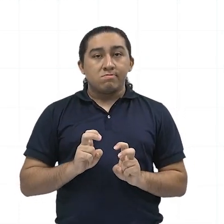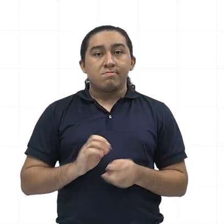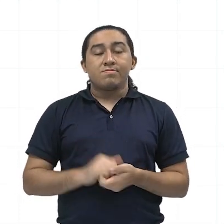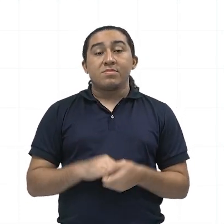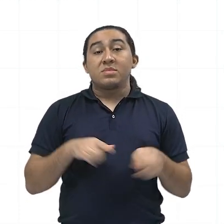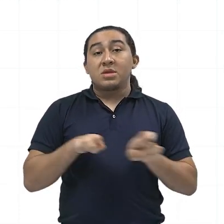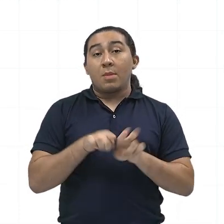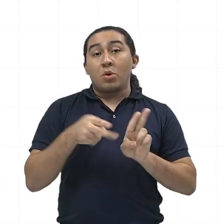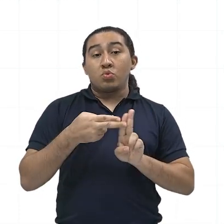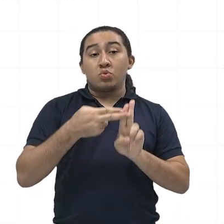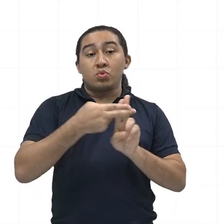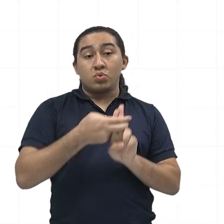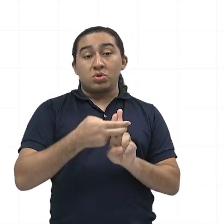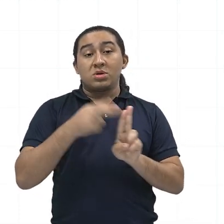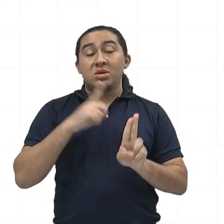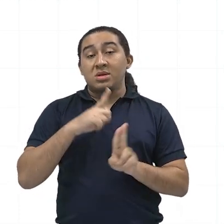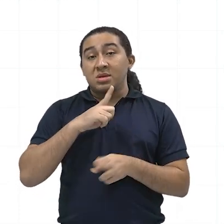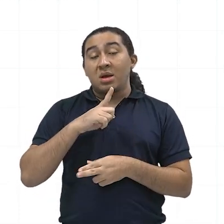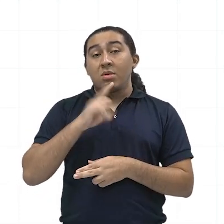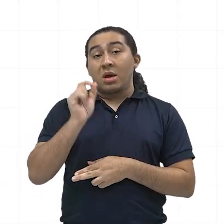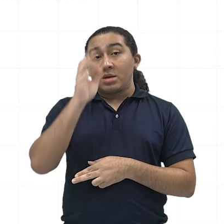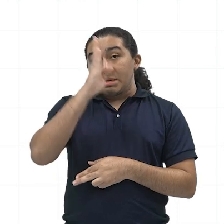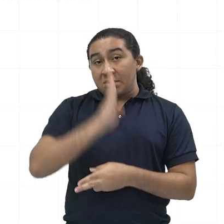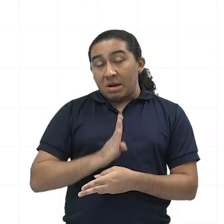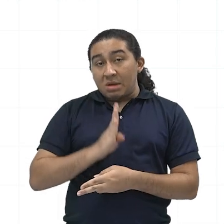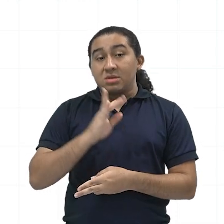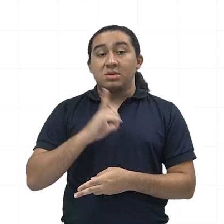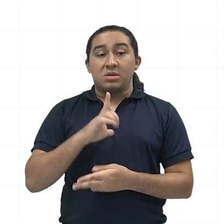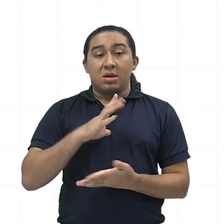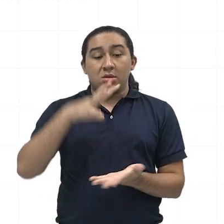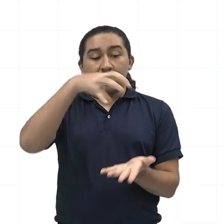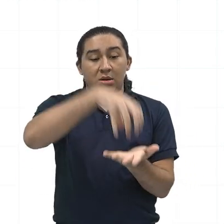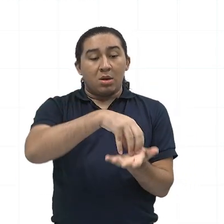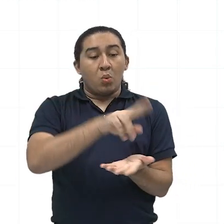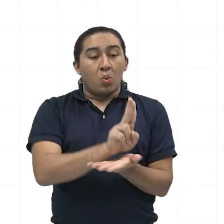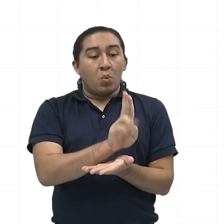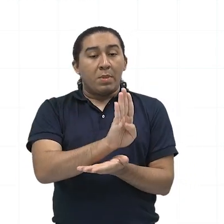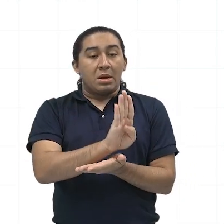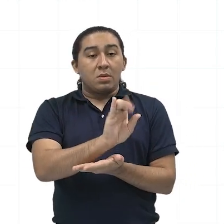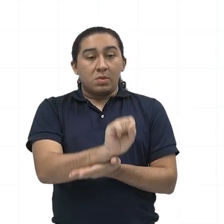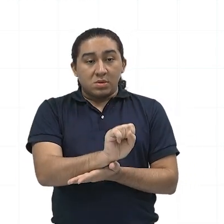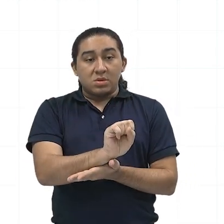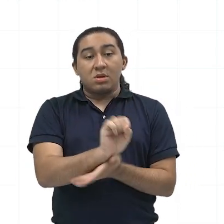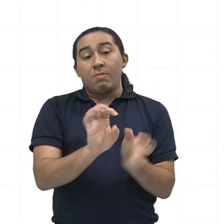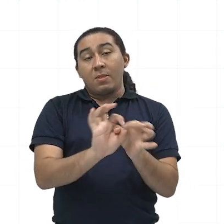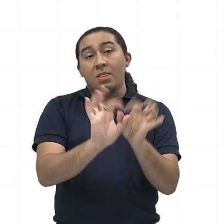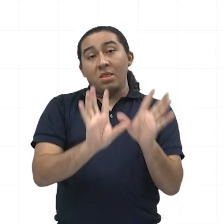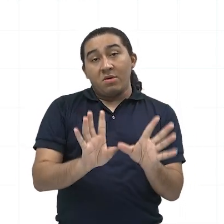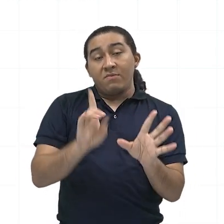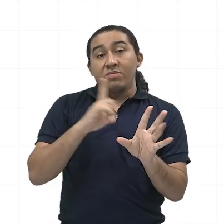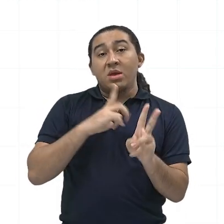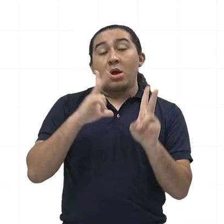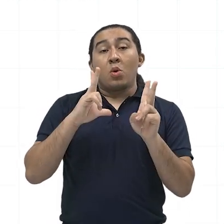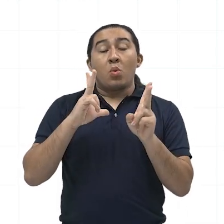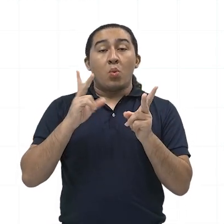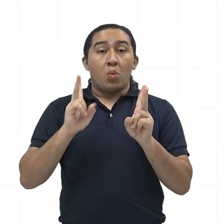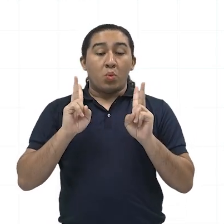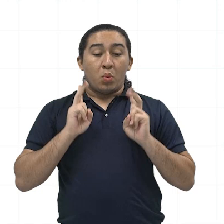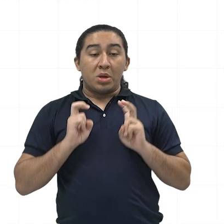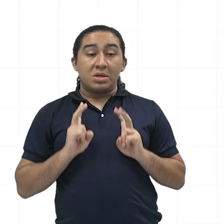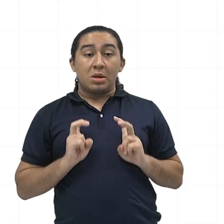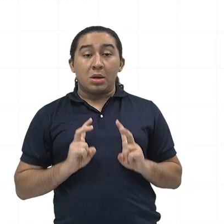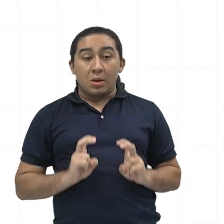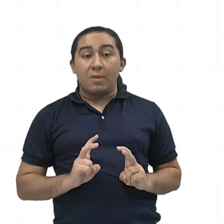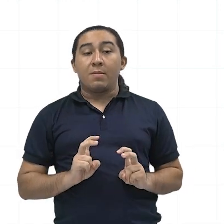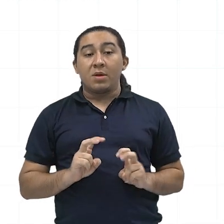SUS, ele oferece gratuitamente nas unidades básicas de saúde o exame